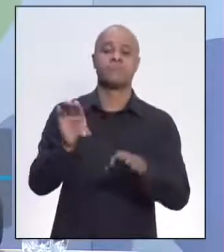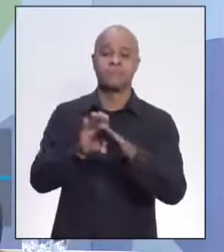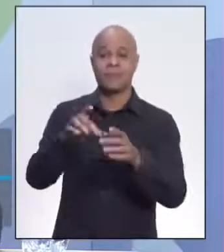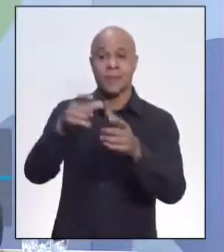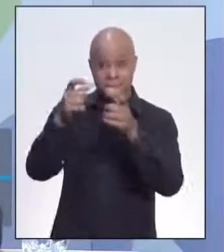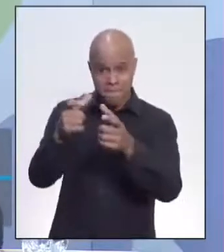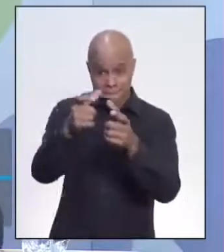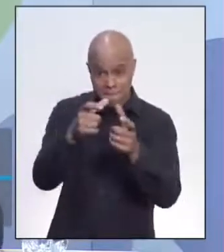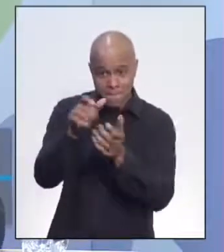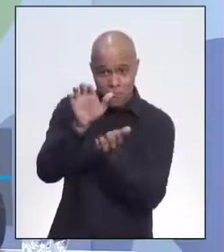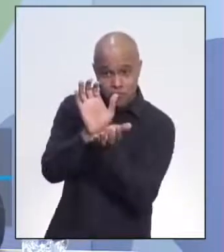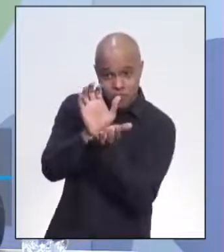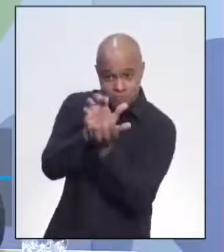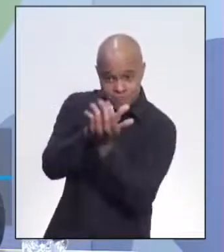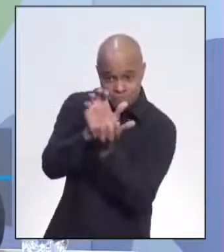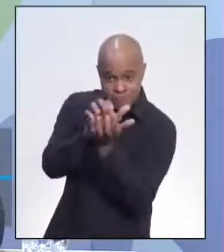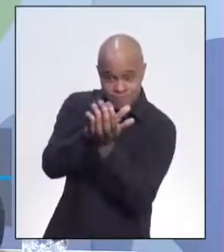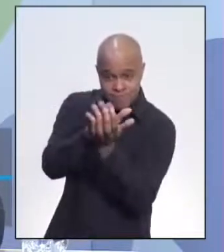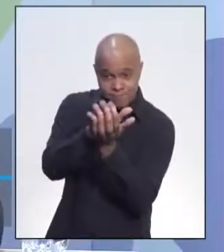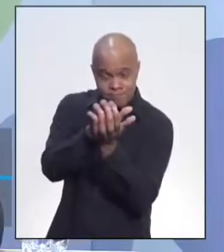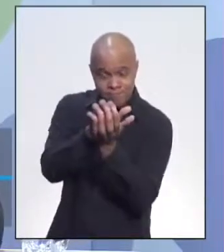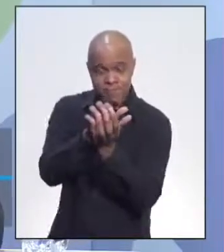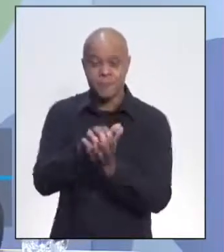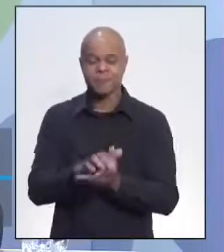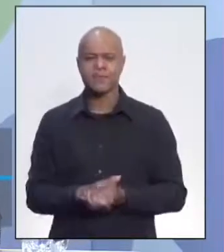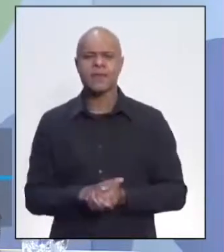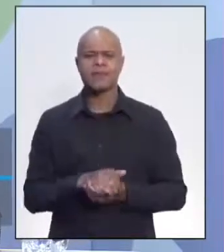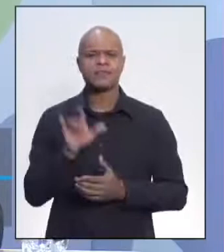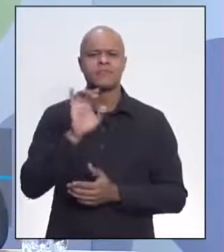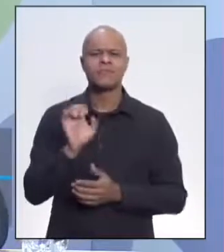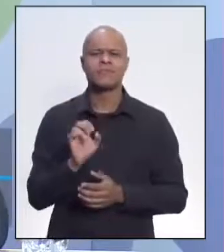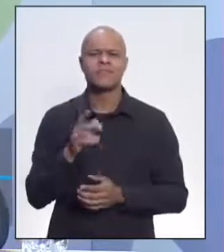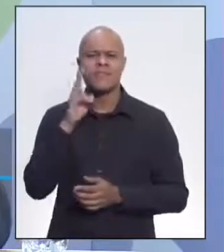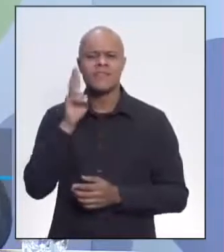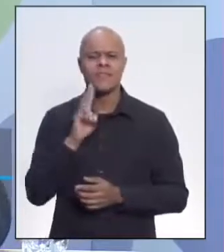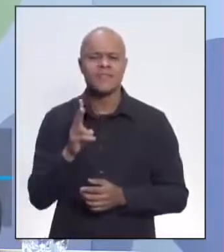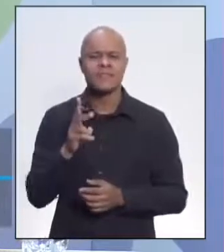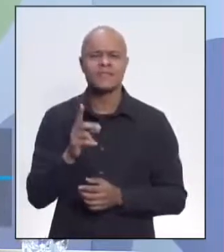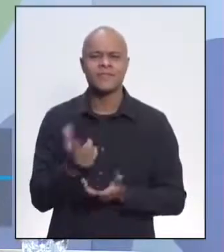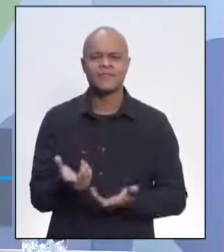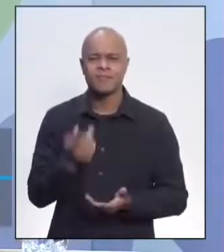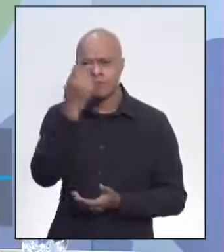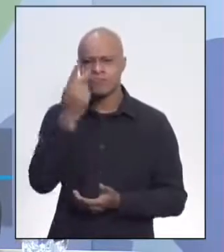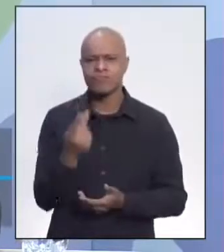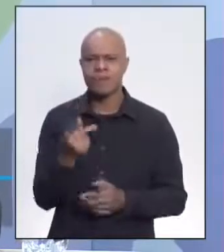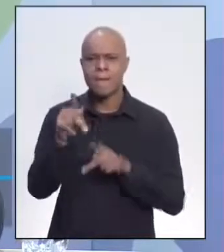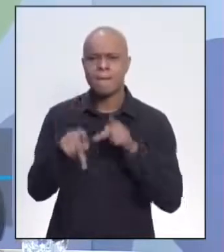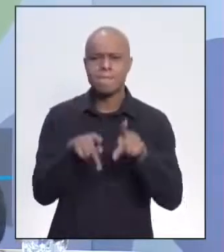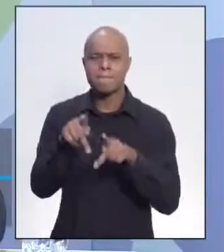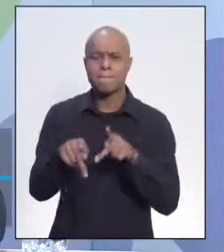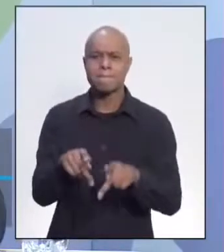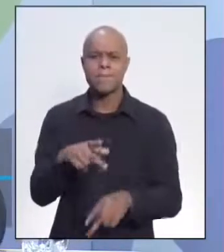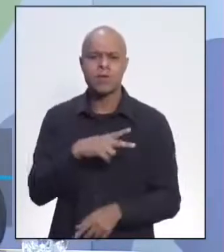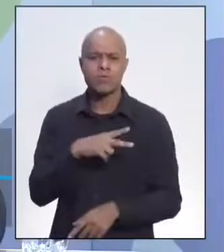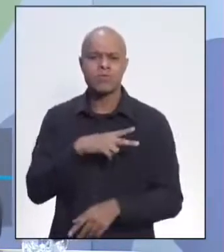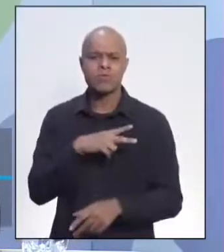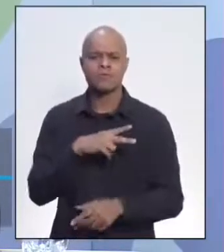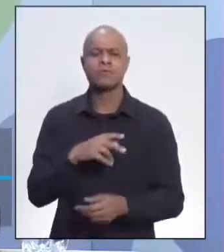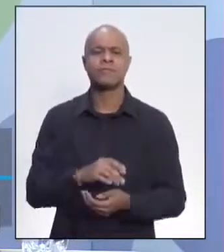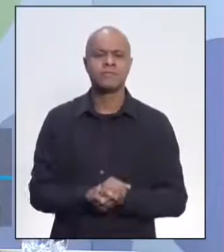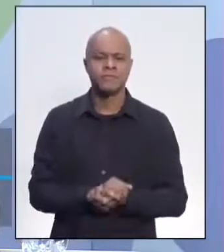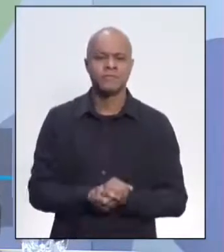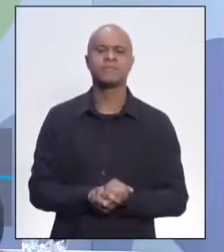né, o agreste pernambucano, e elas fazem parte justamente da identidade cultural deste povo. Tá? O coco de